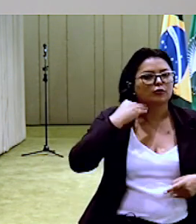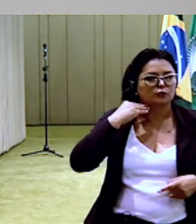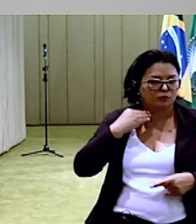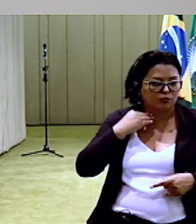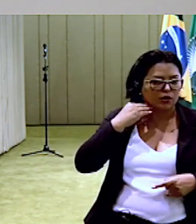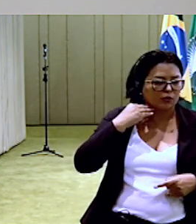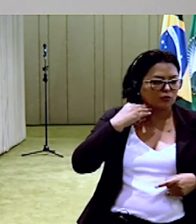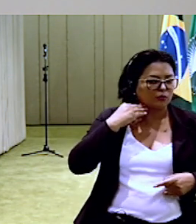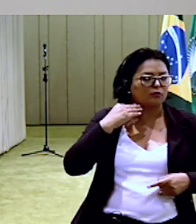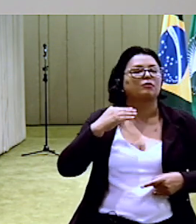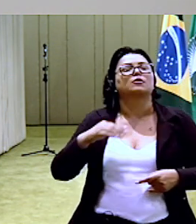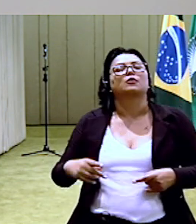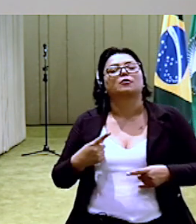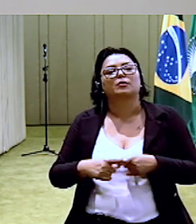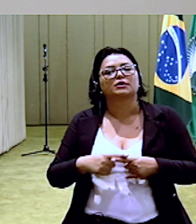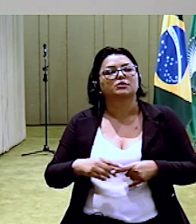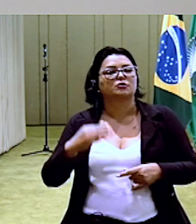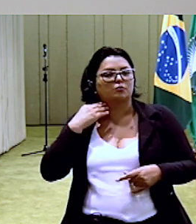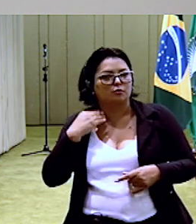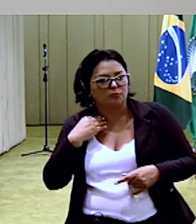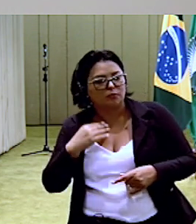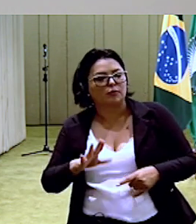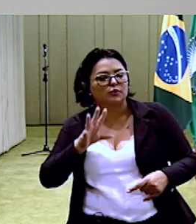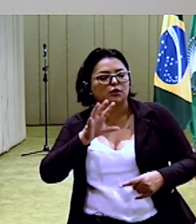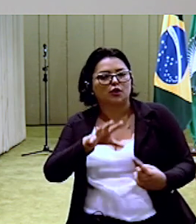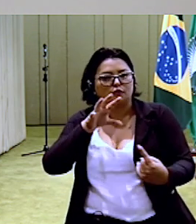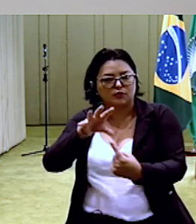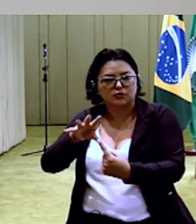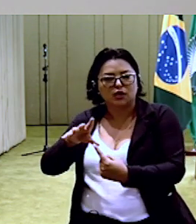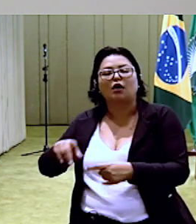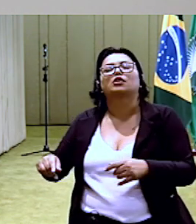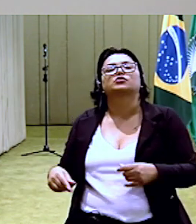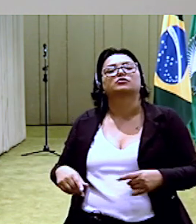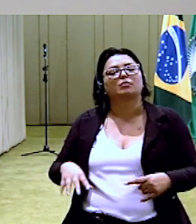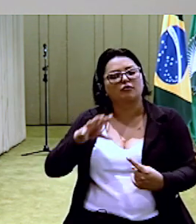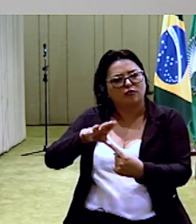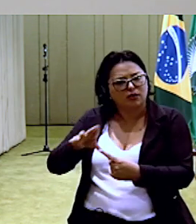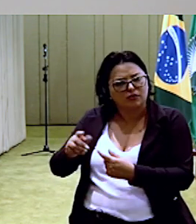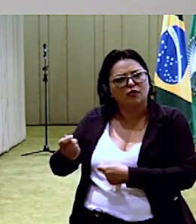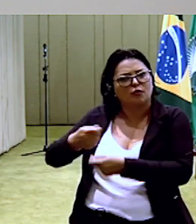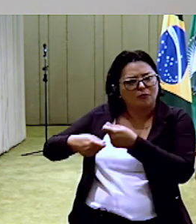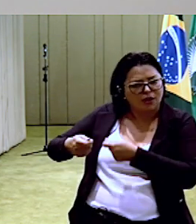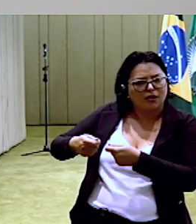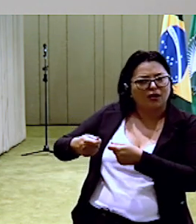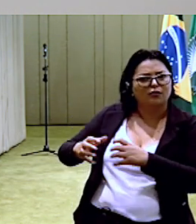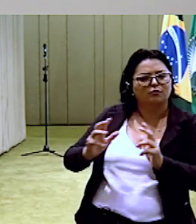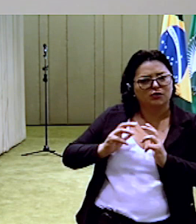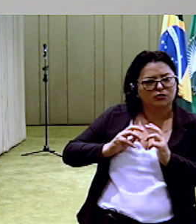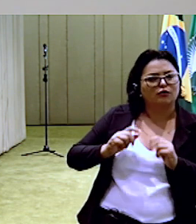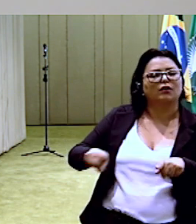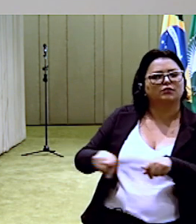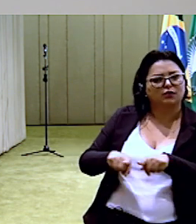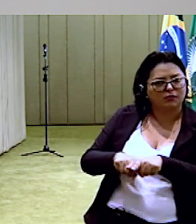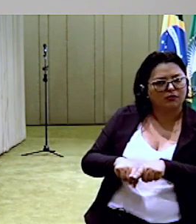quando o BNDES se move, a gente força o mercado a vir junto. Então, a gente tem tido várias interlocuções com a CVM, com a